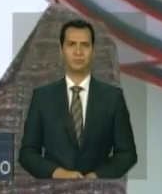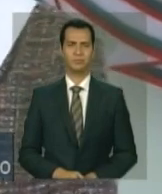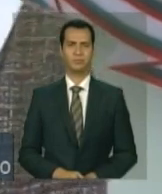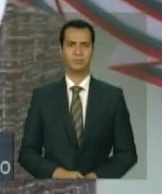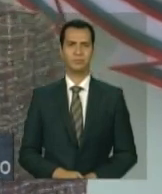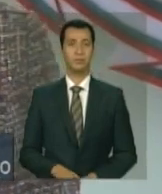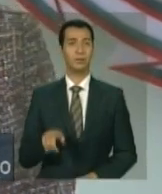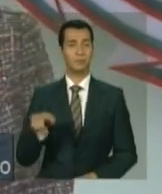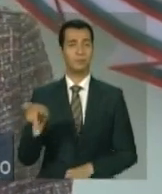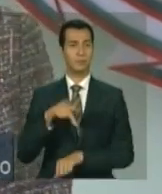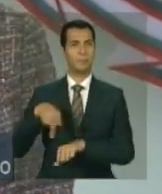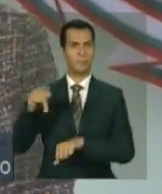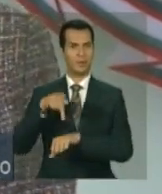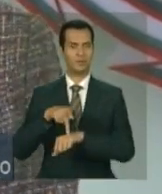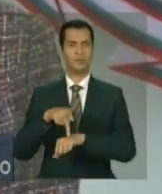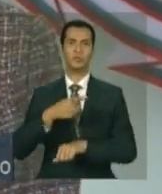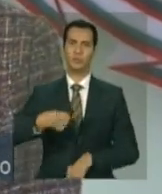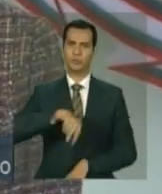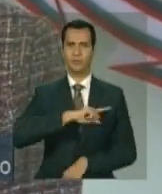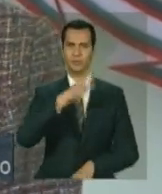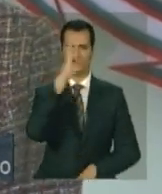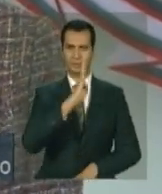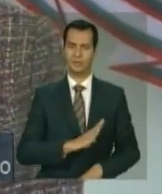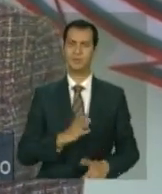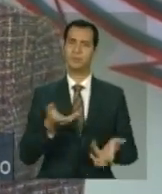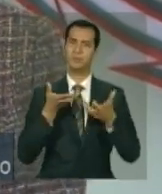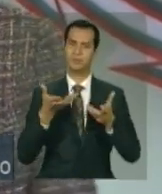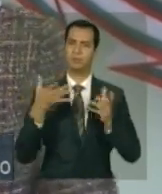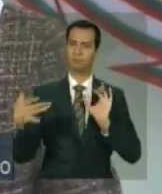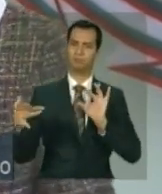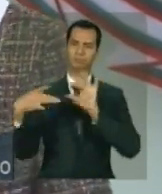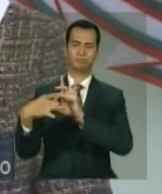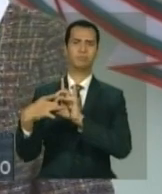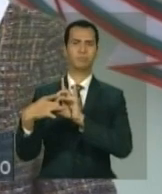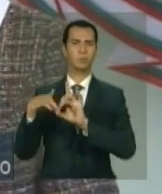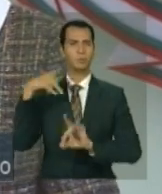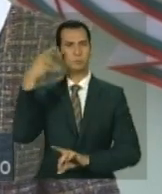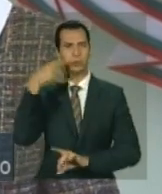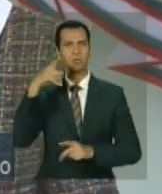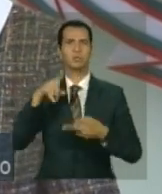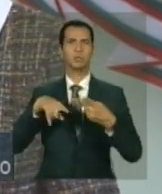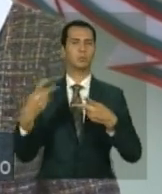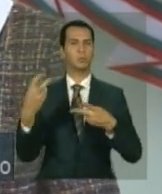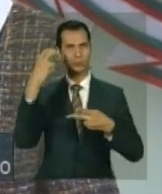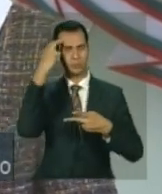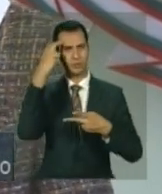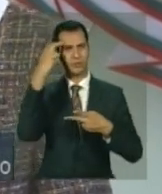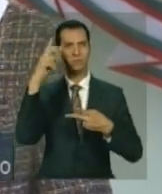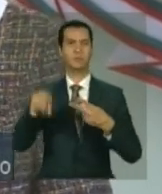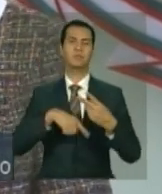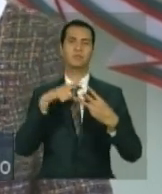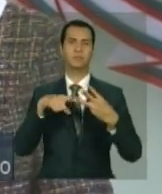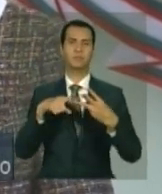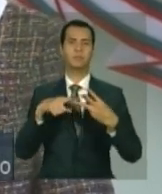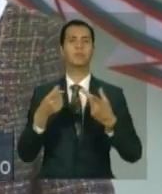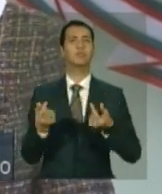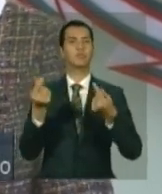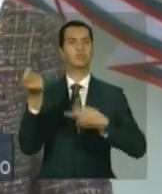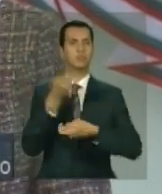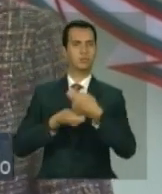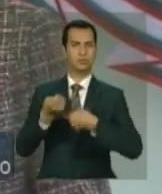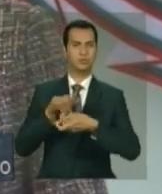desejamos expandir nossas relações, políticas, culturais e também comerciais.